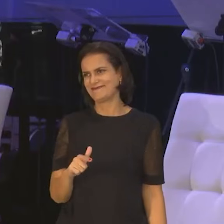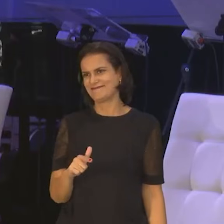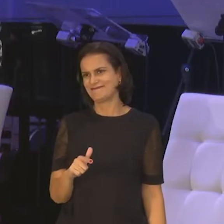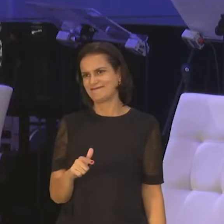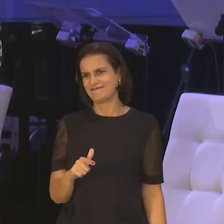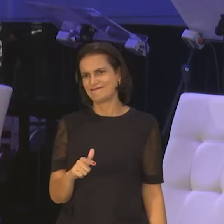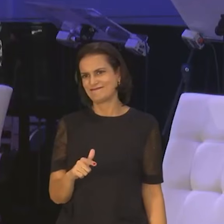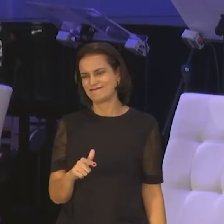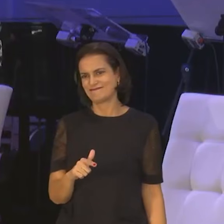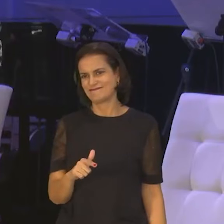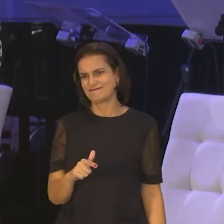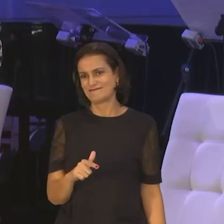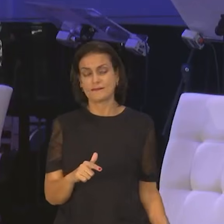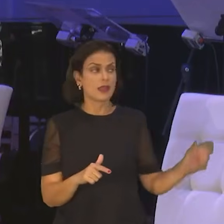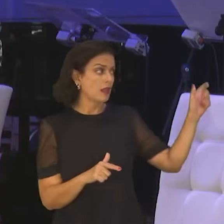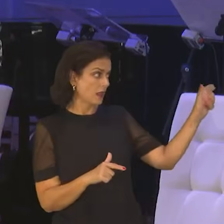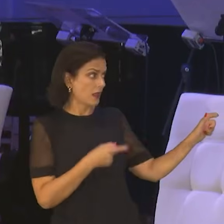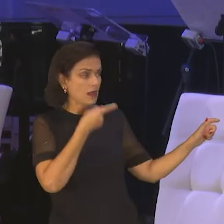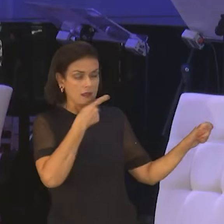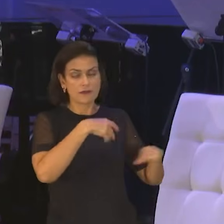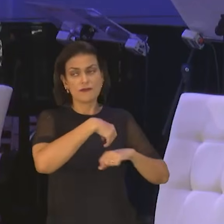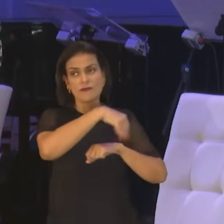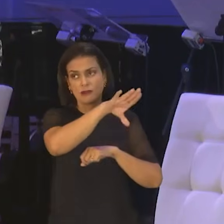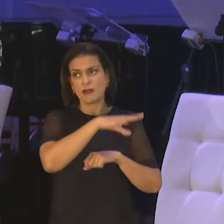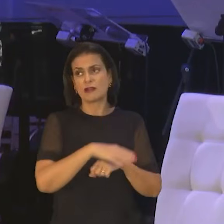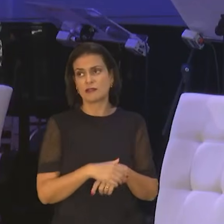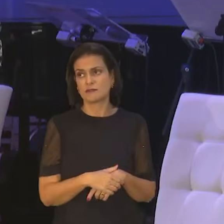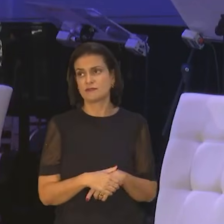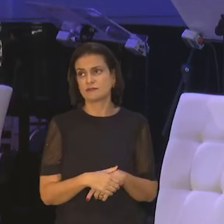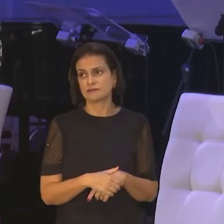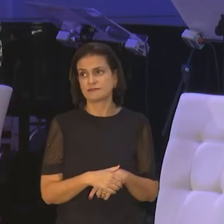É o que falta para eles.